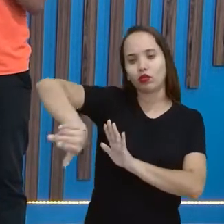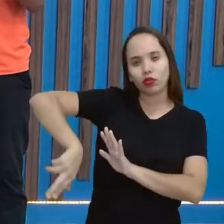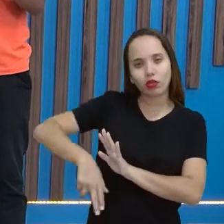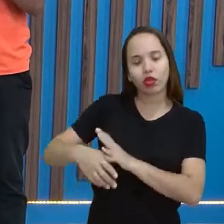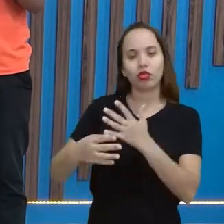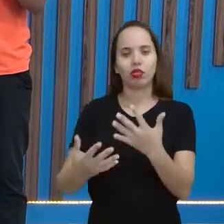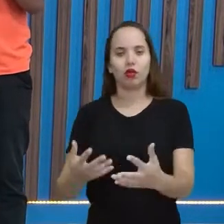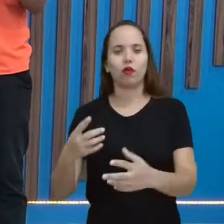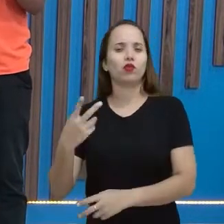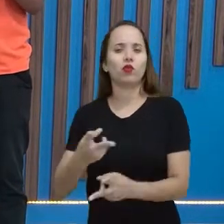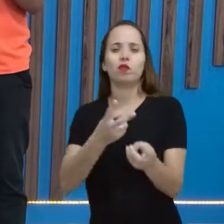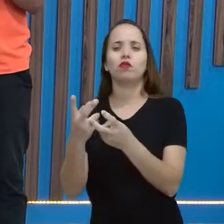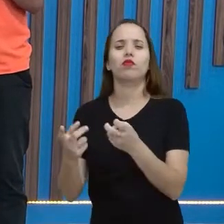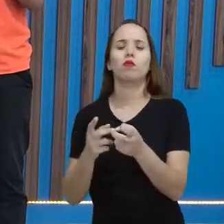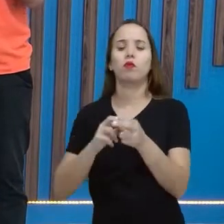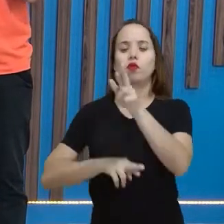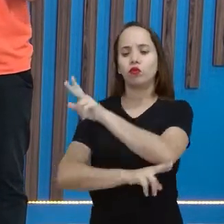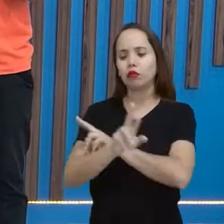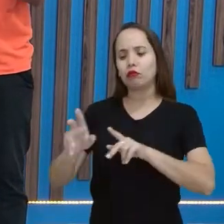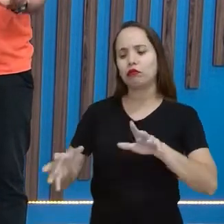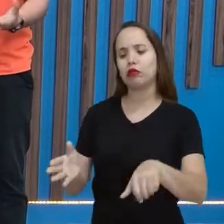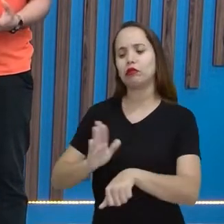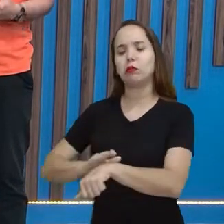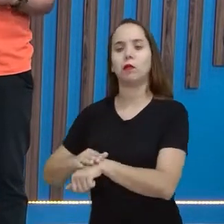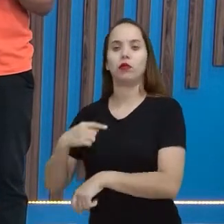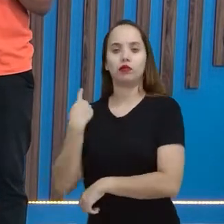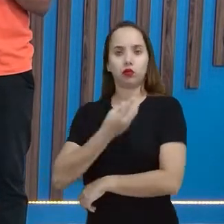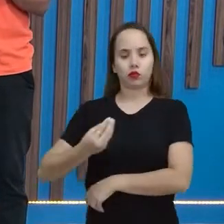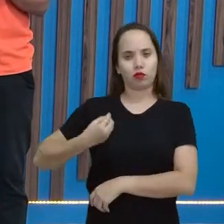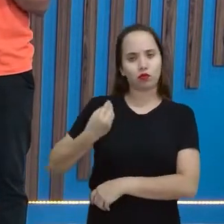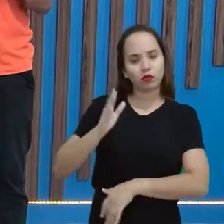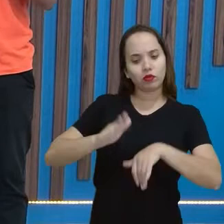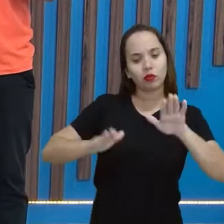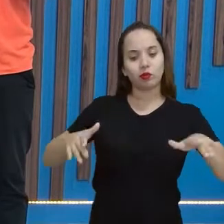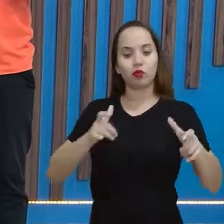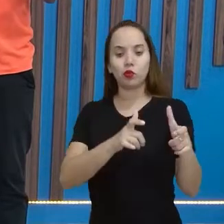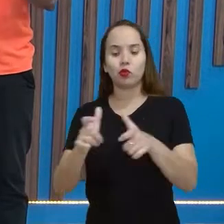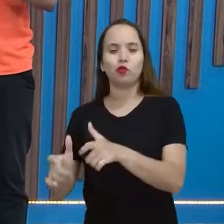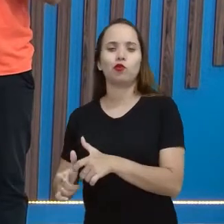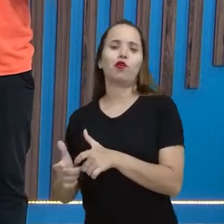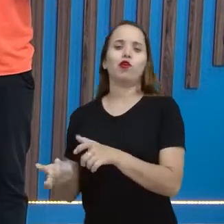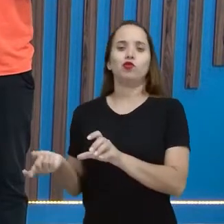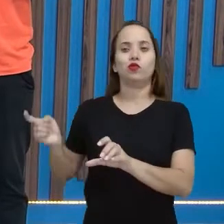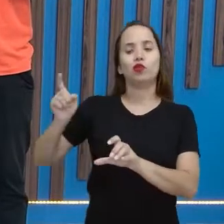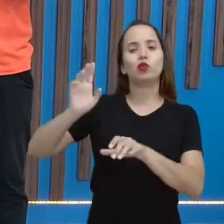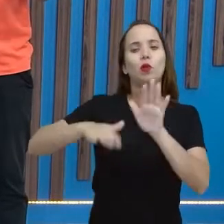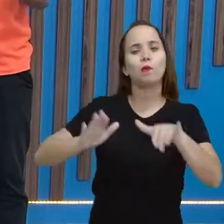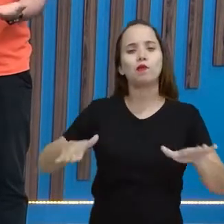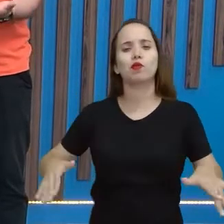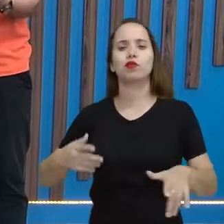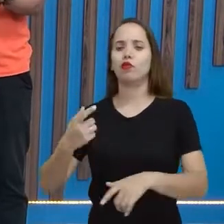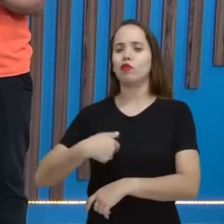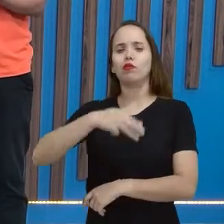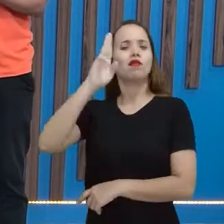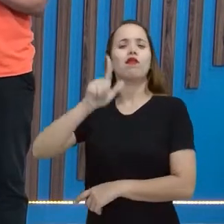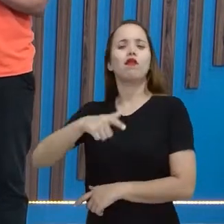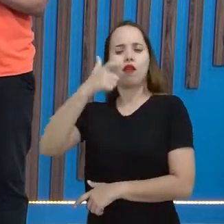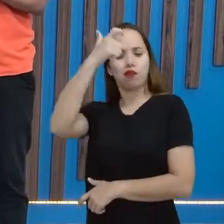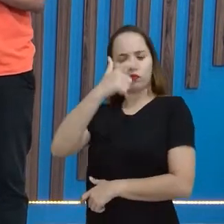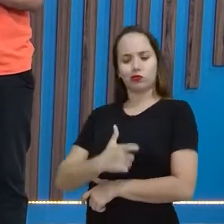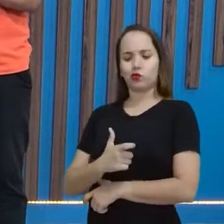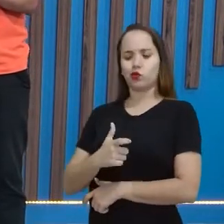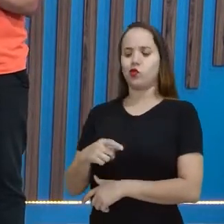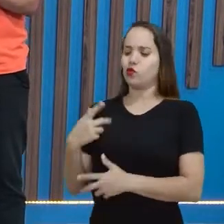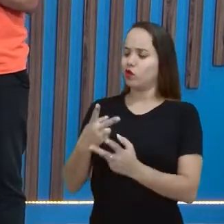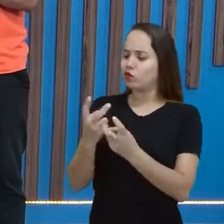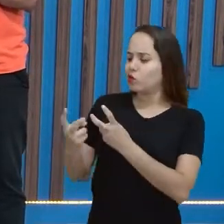nos diferentes momentos da nossa vida, dependendo do lugar onde a gente está, a gente vai, dependendo de quem a gente é e da nossa construção, a gente vai